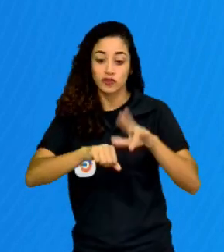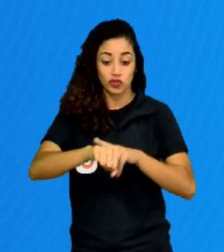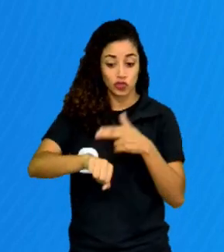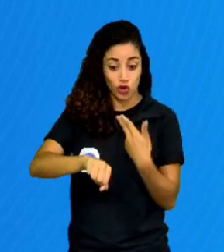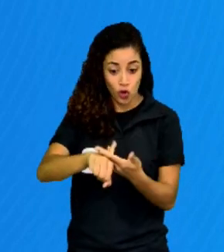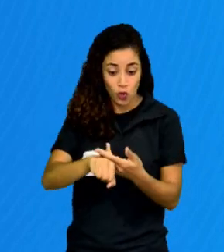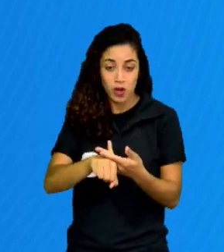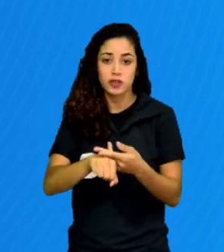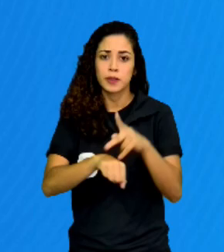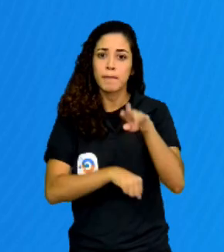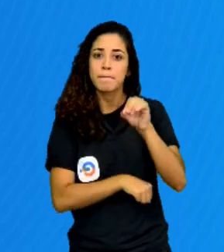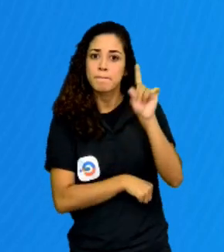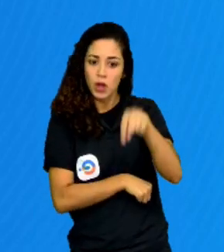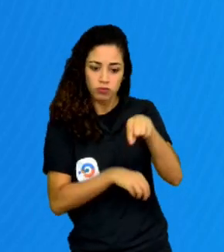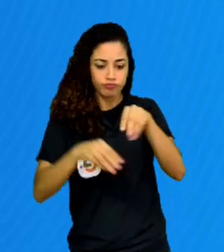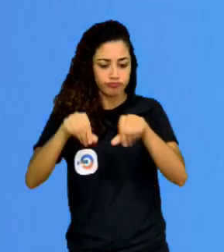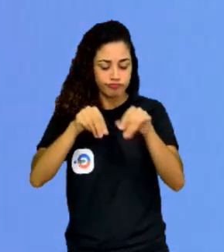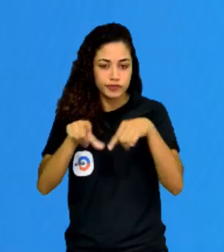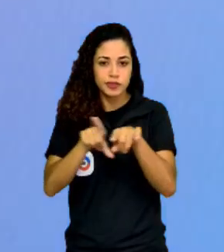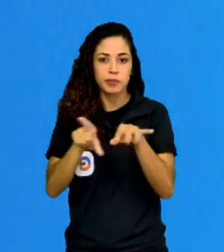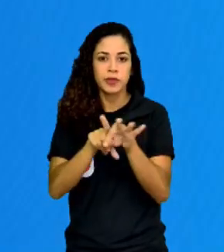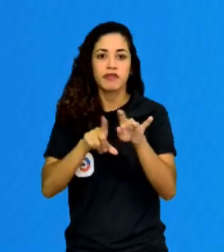em pó e fermento.